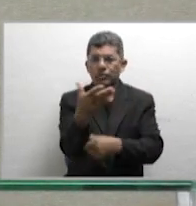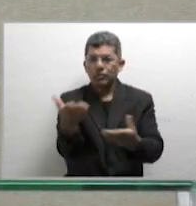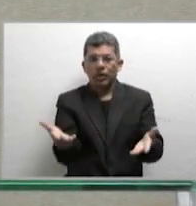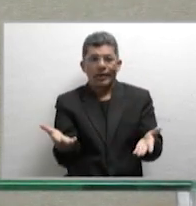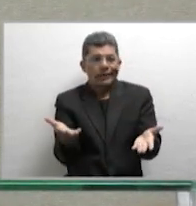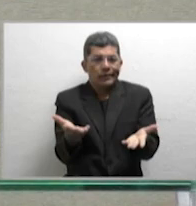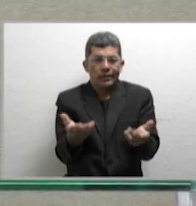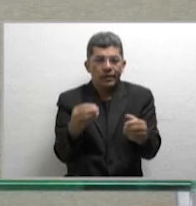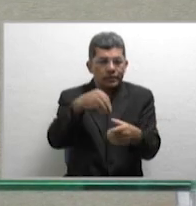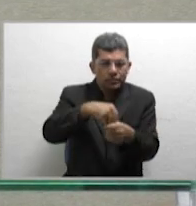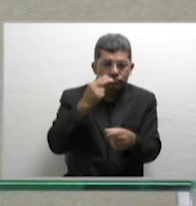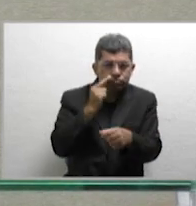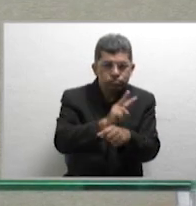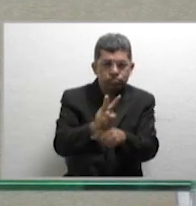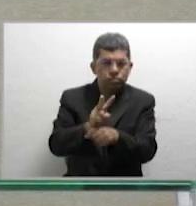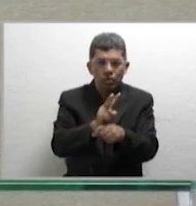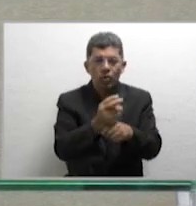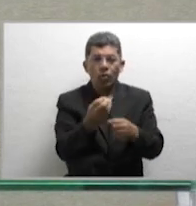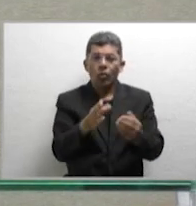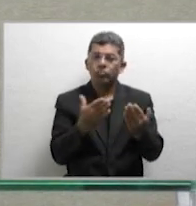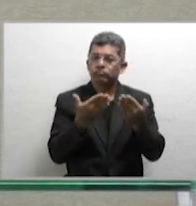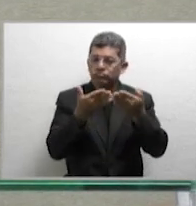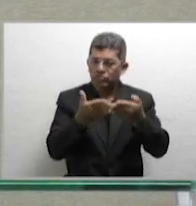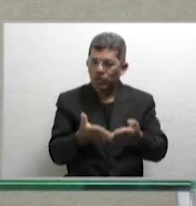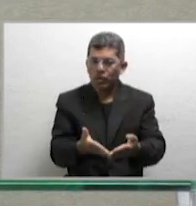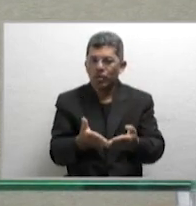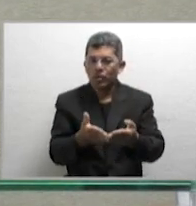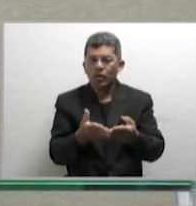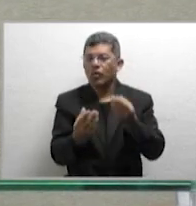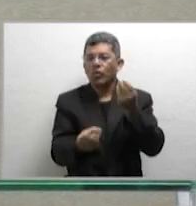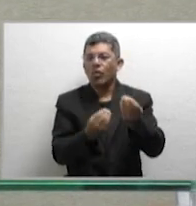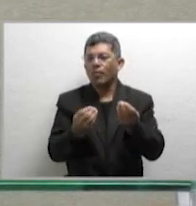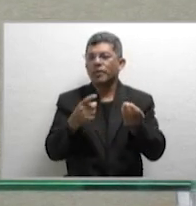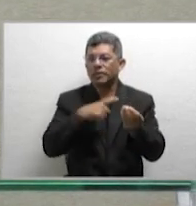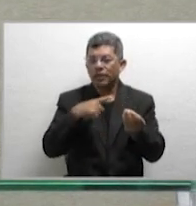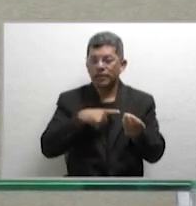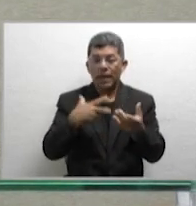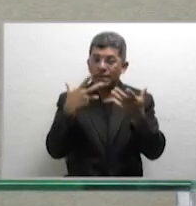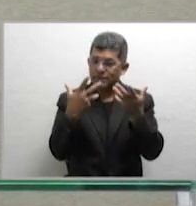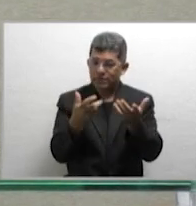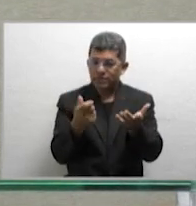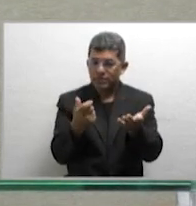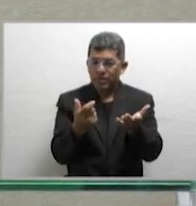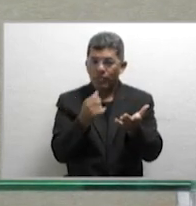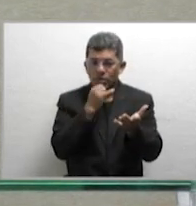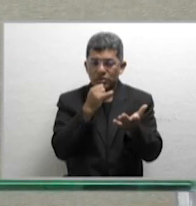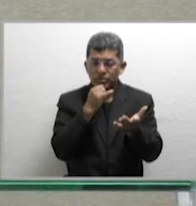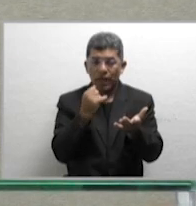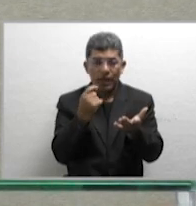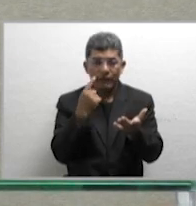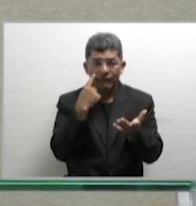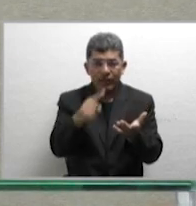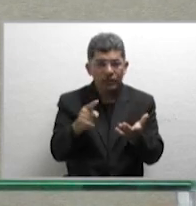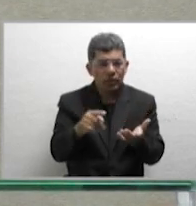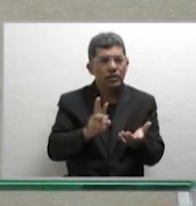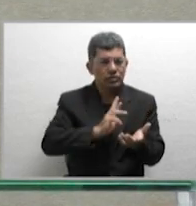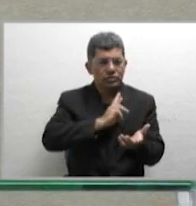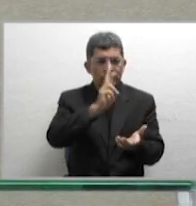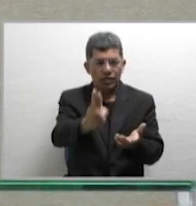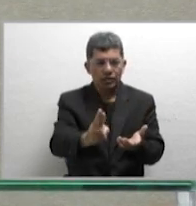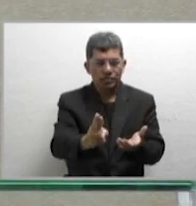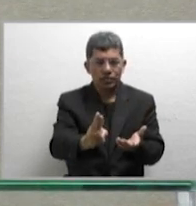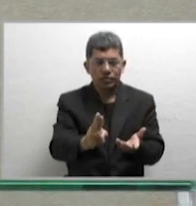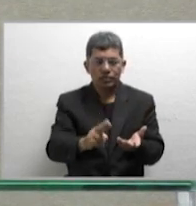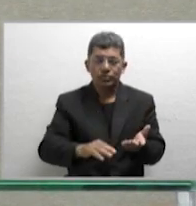embarcado em uma embarcação, de que maneira ele está recebendo o resultado daquilo que tem